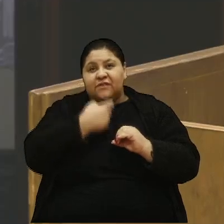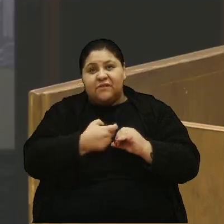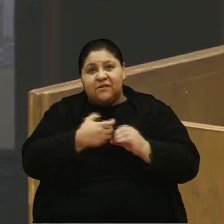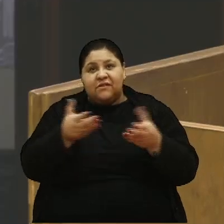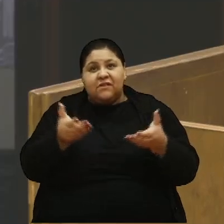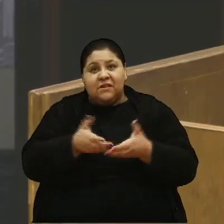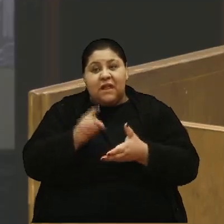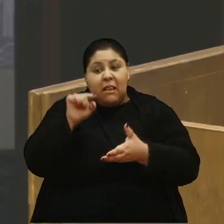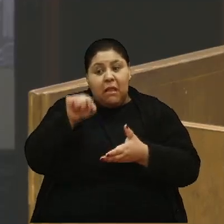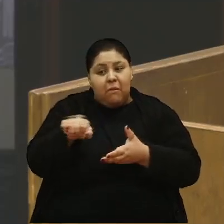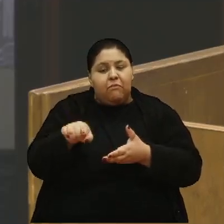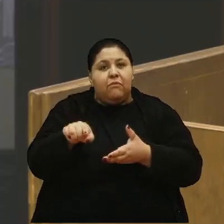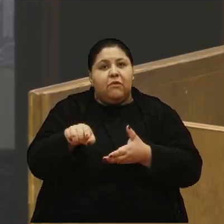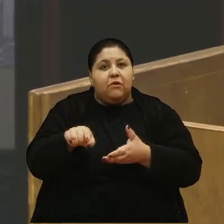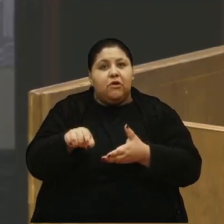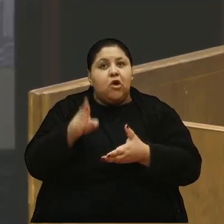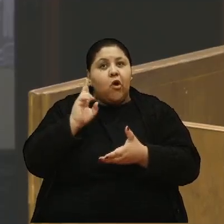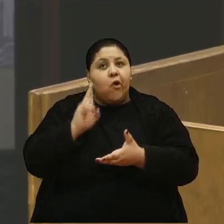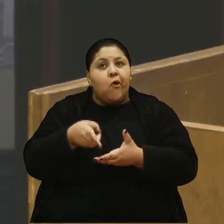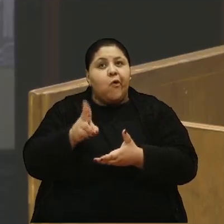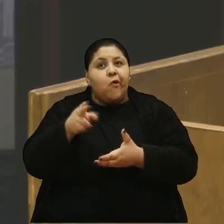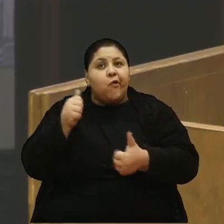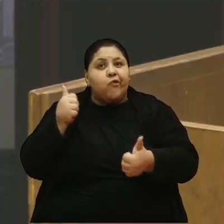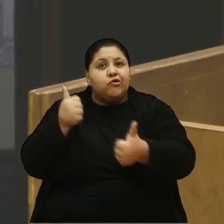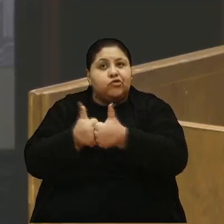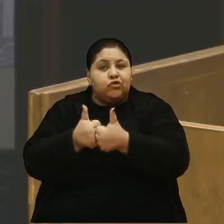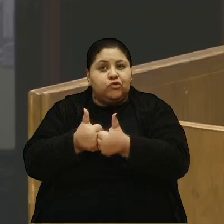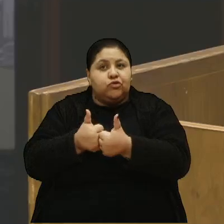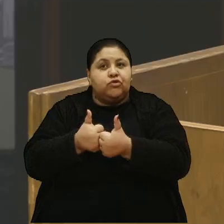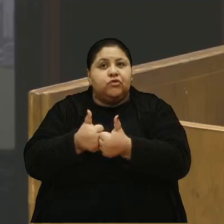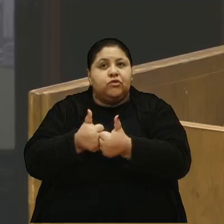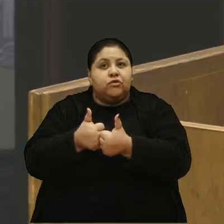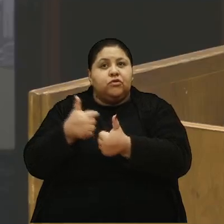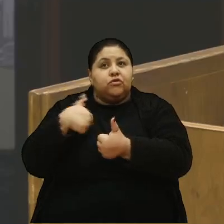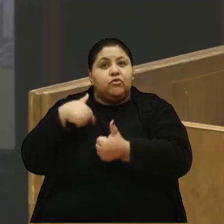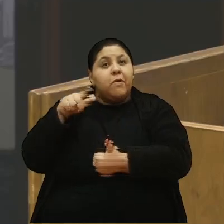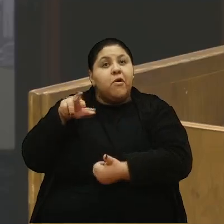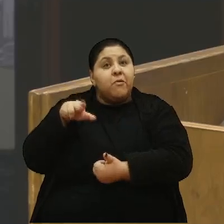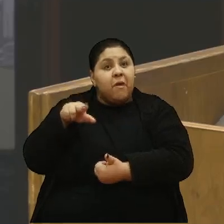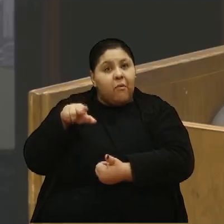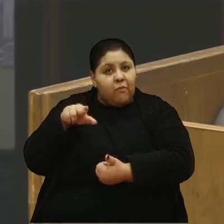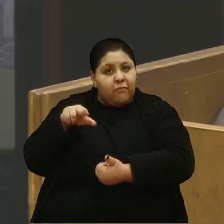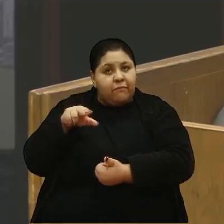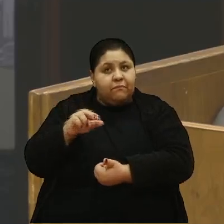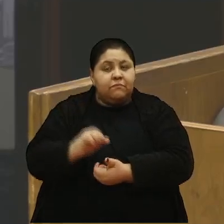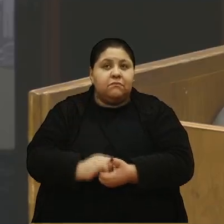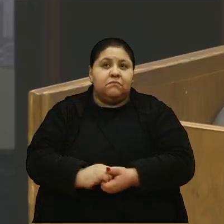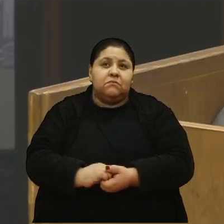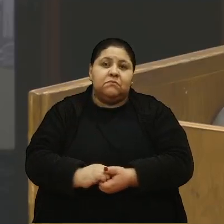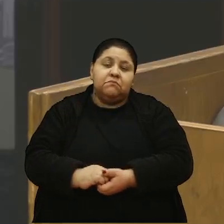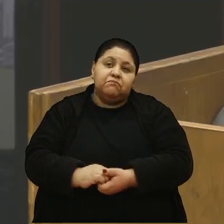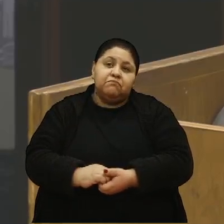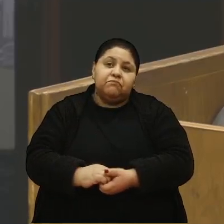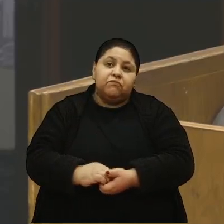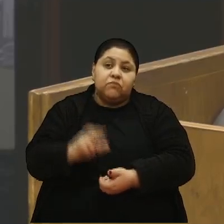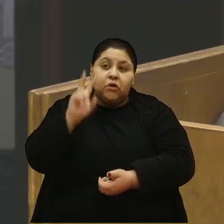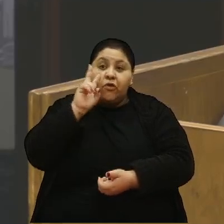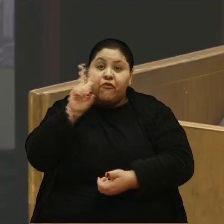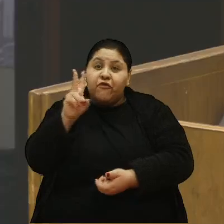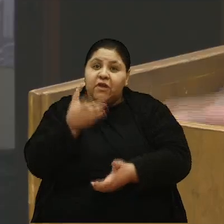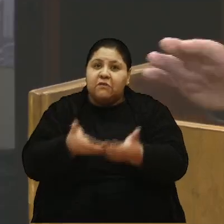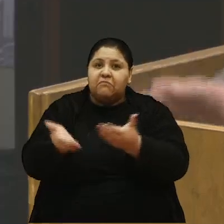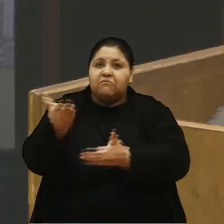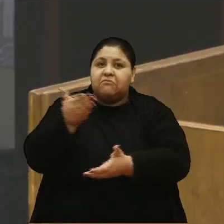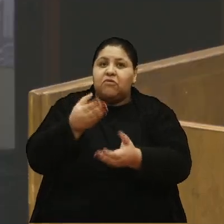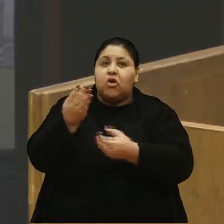ficar lá permanentemente ao lado do meu irmão, vendo o atendimento